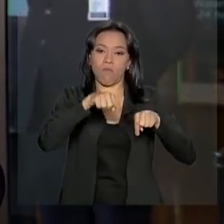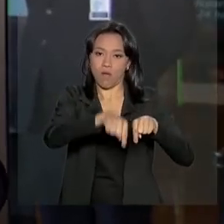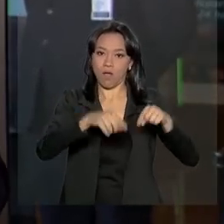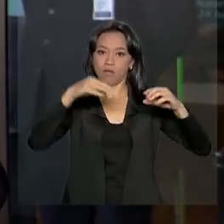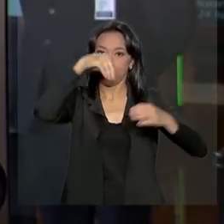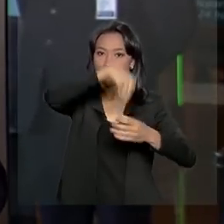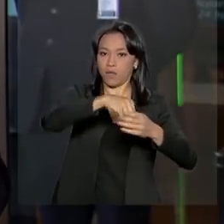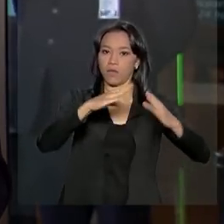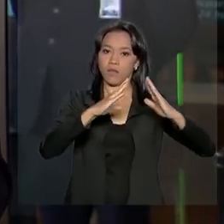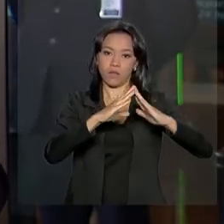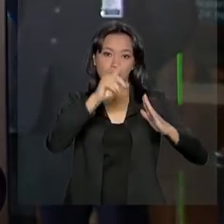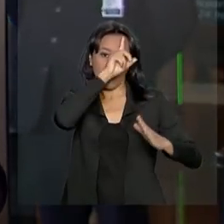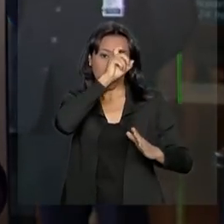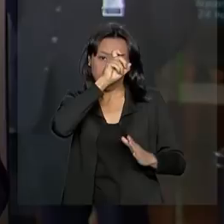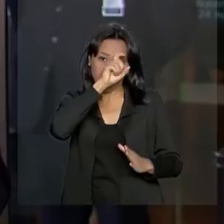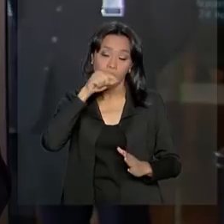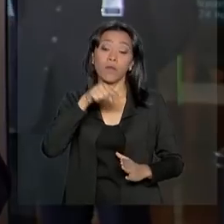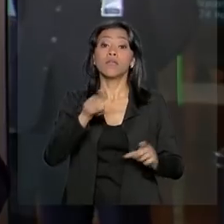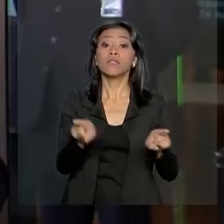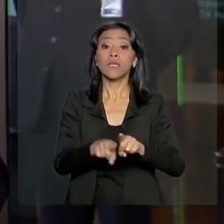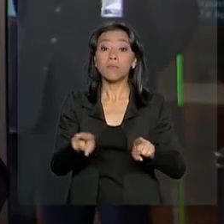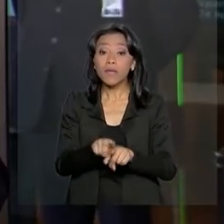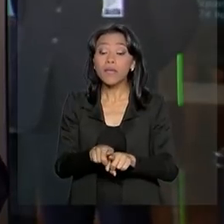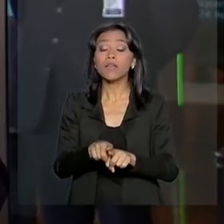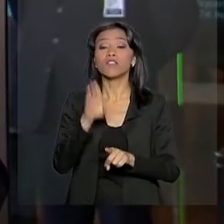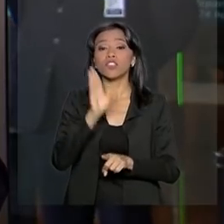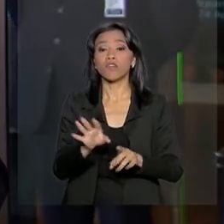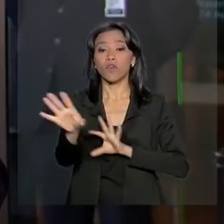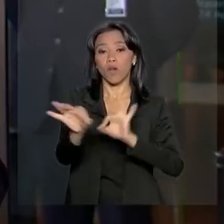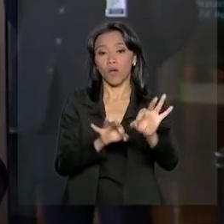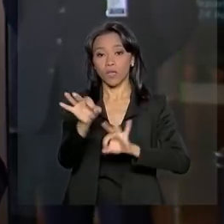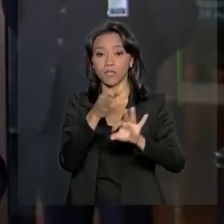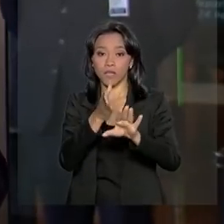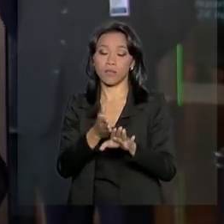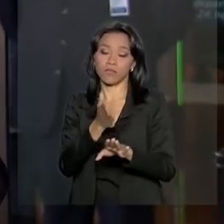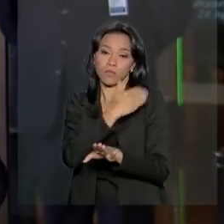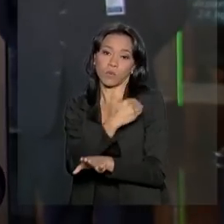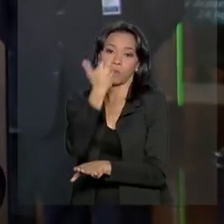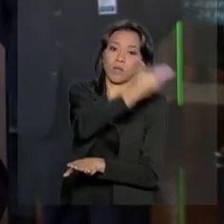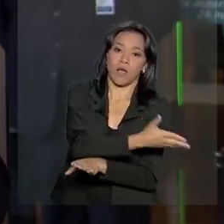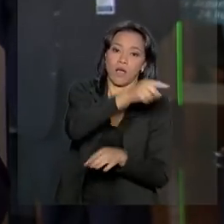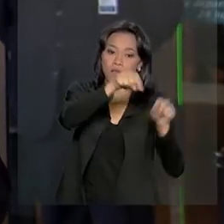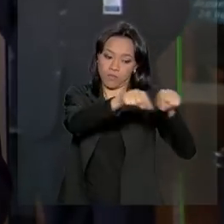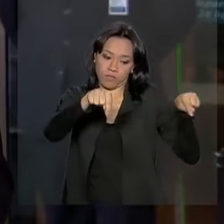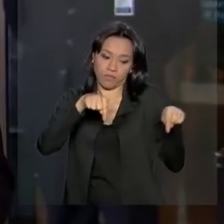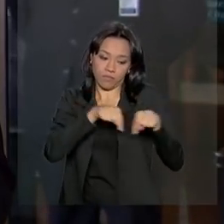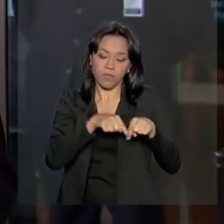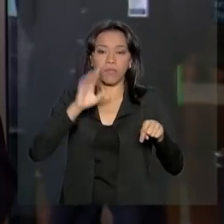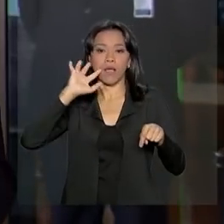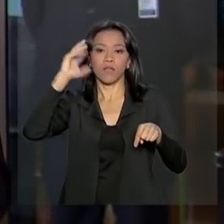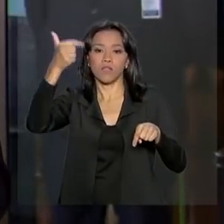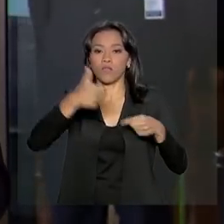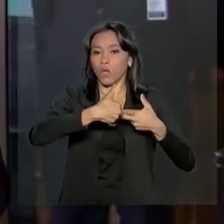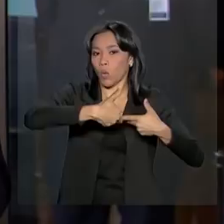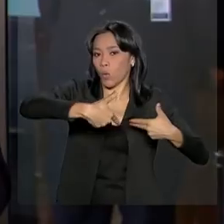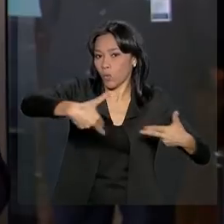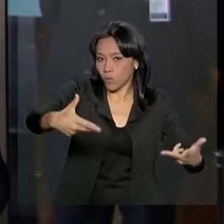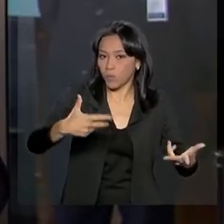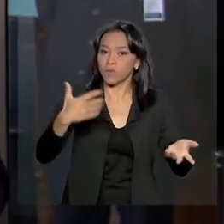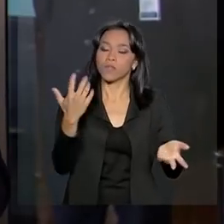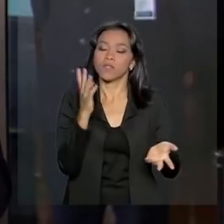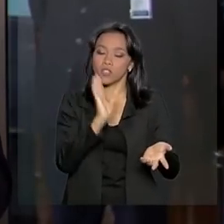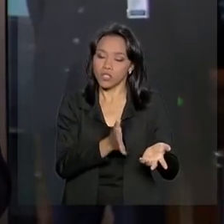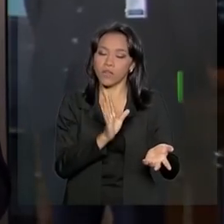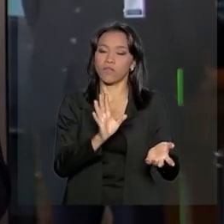de privacidade. Um gabinete para despachos internos e também atos administrativos foi montado